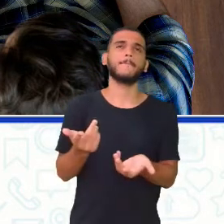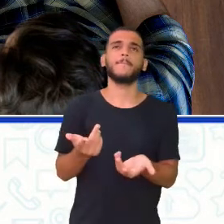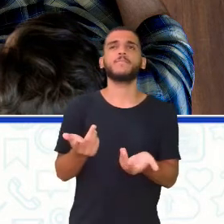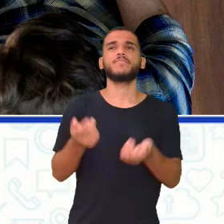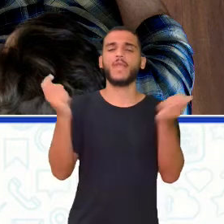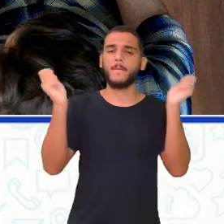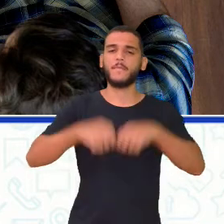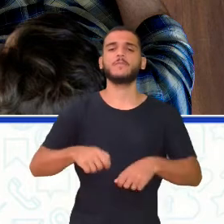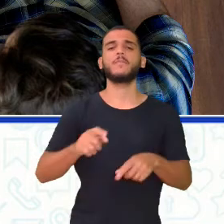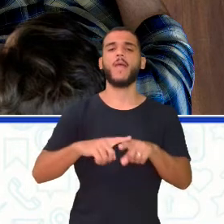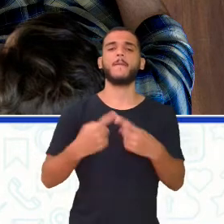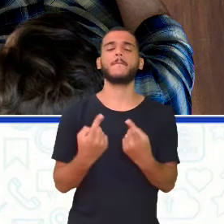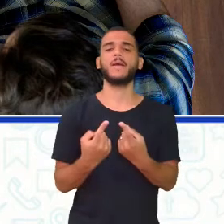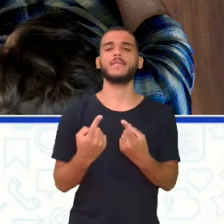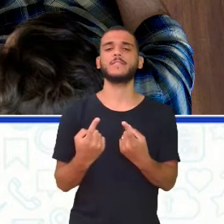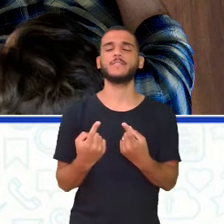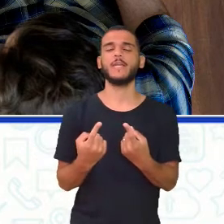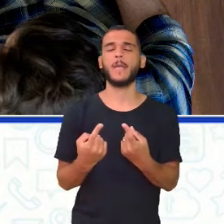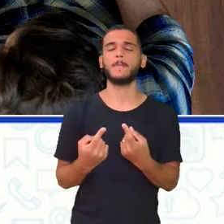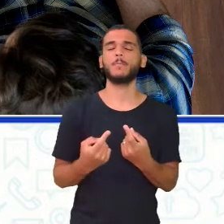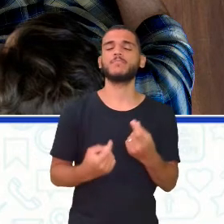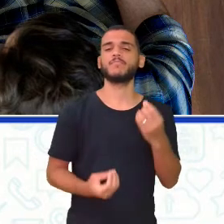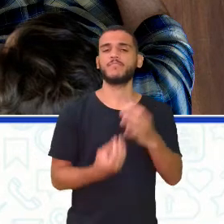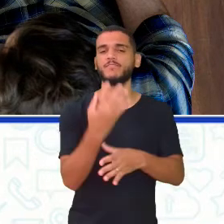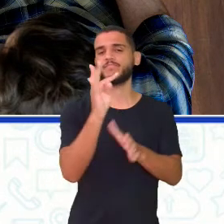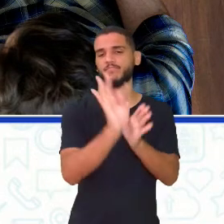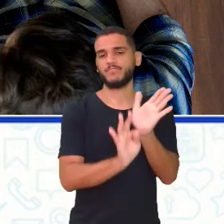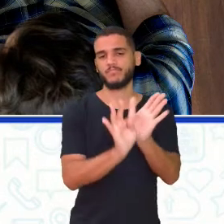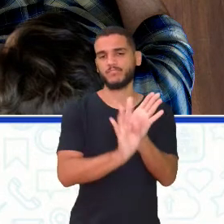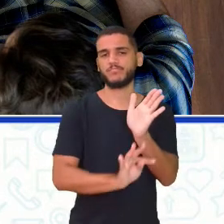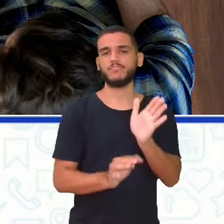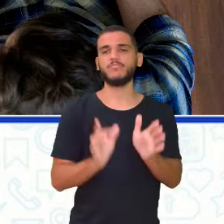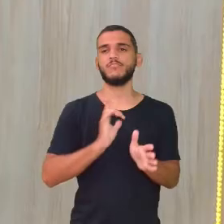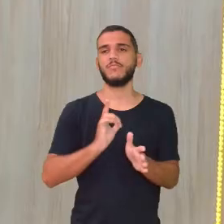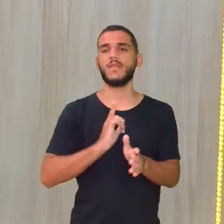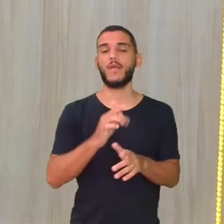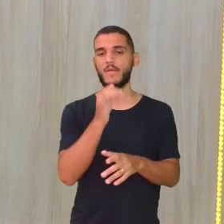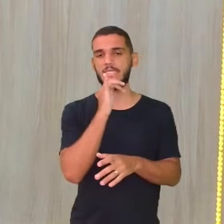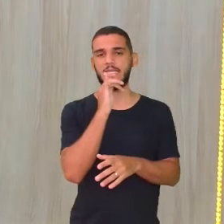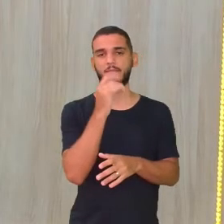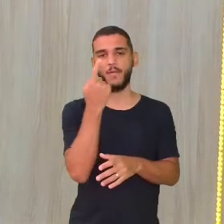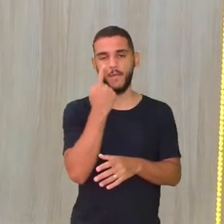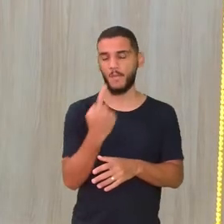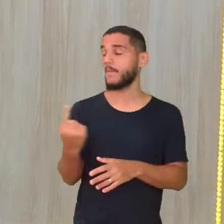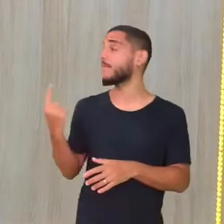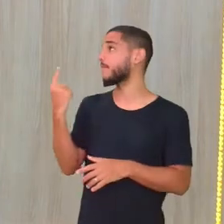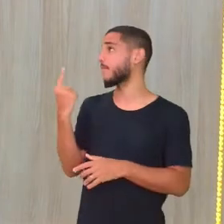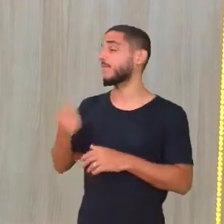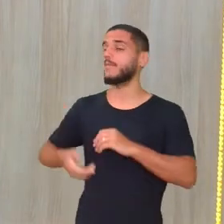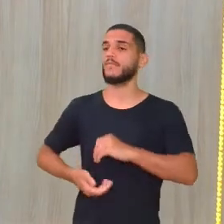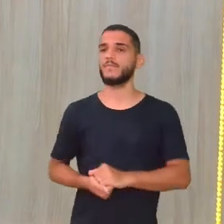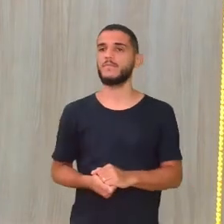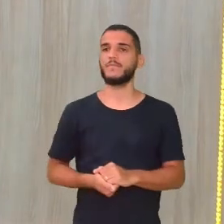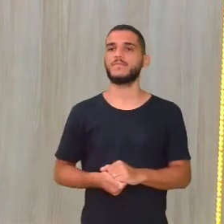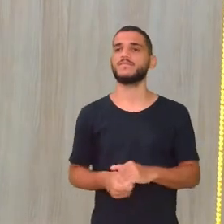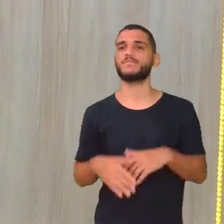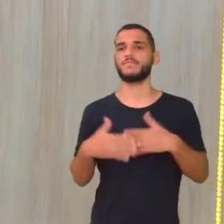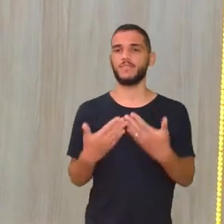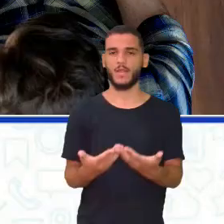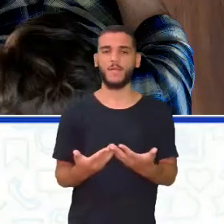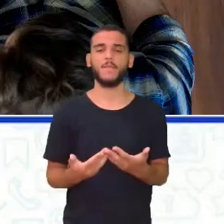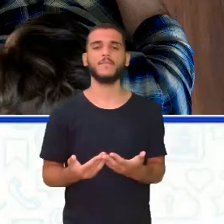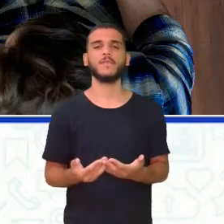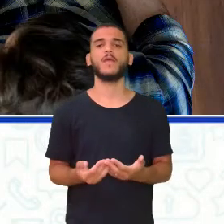do especialista, nessa reprodução no texto. Então, eu tenho um exemplo aí, um exemplo de paráfrase, ó. Segundo José da